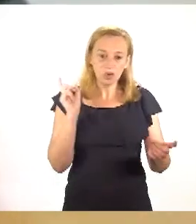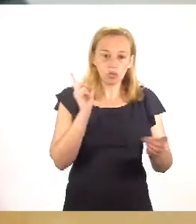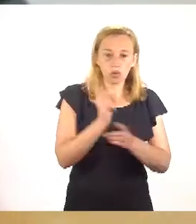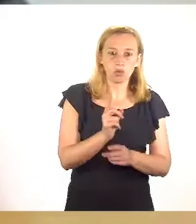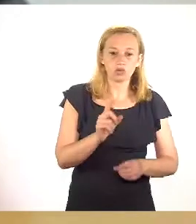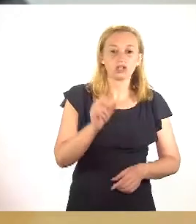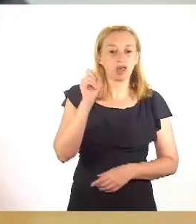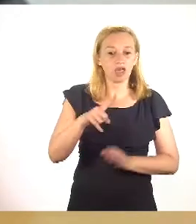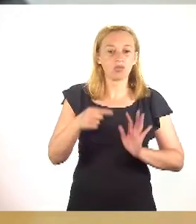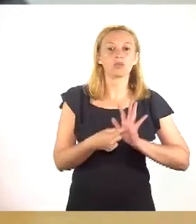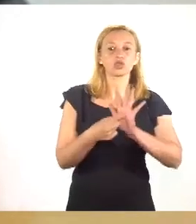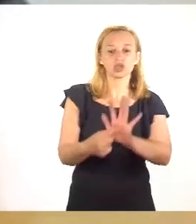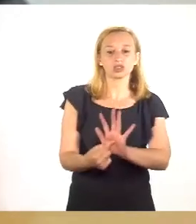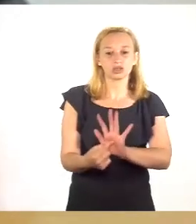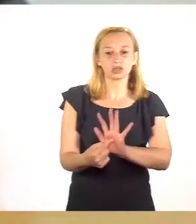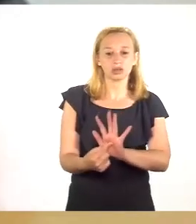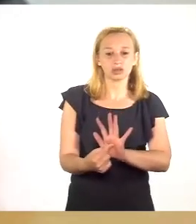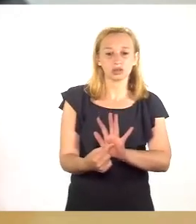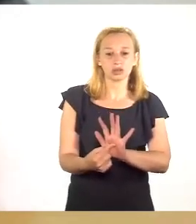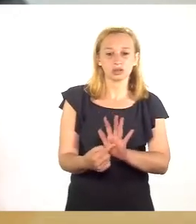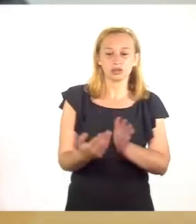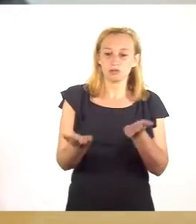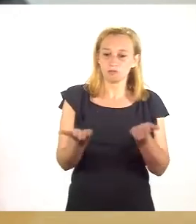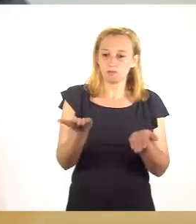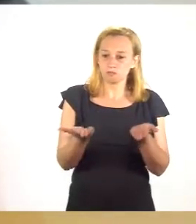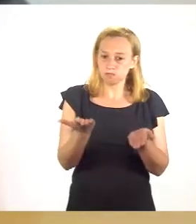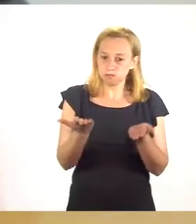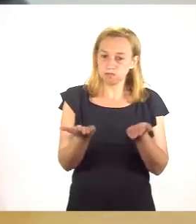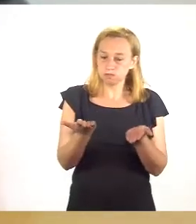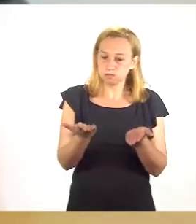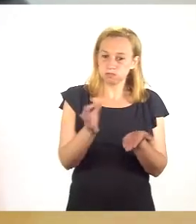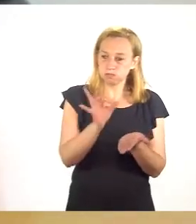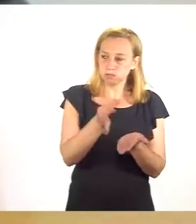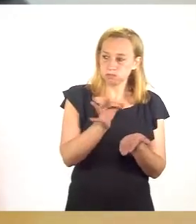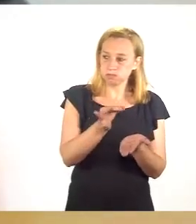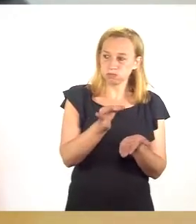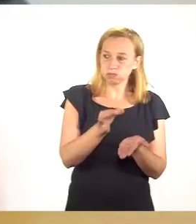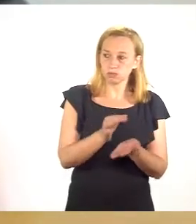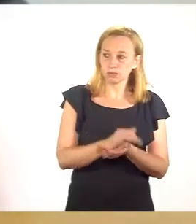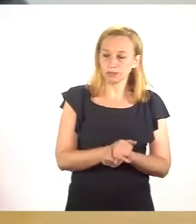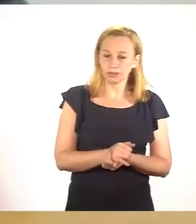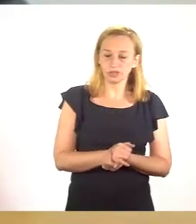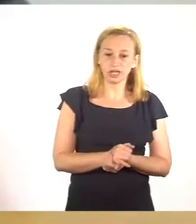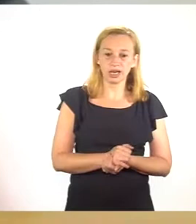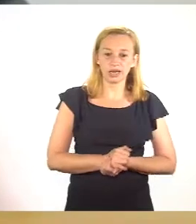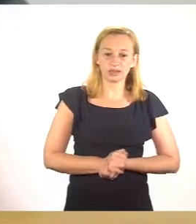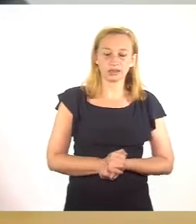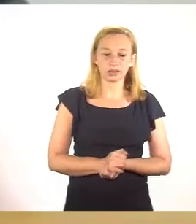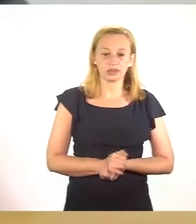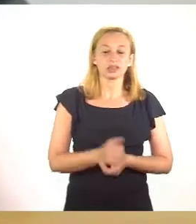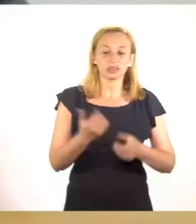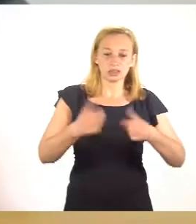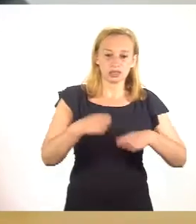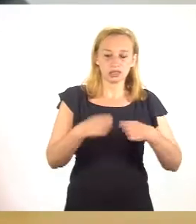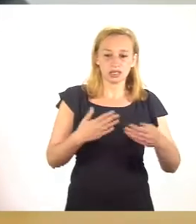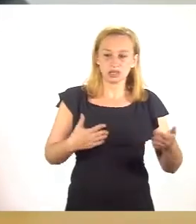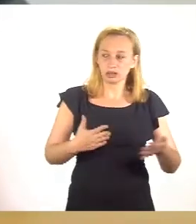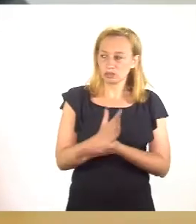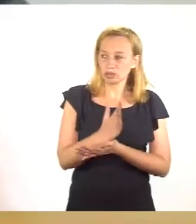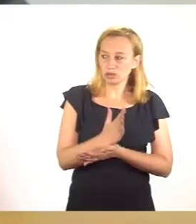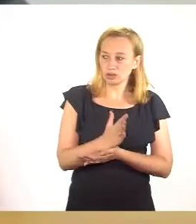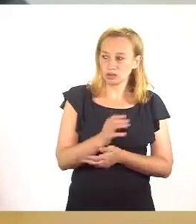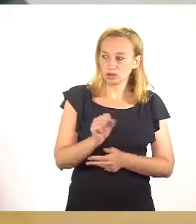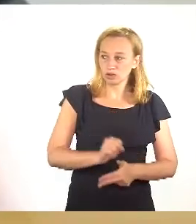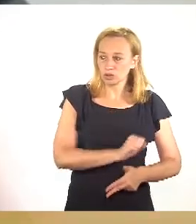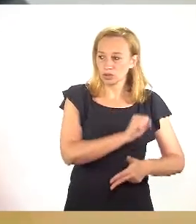uma demonstração de peso e contrapeso, porque é uma indicação do Executivo e há a necessidade de aprovação pelo Poder